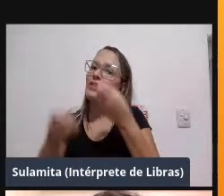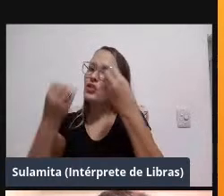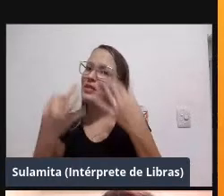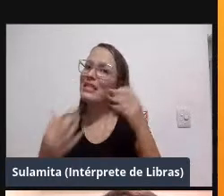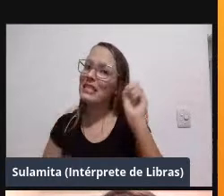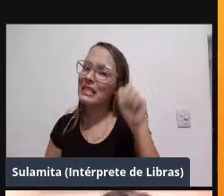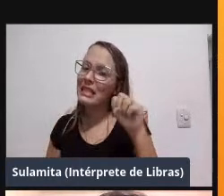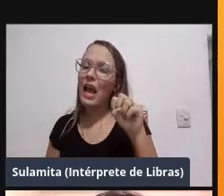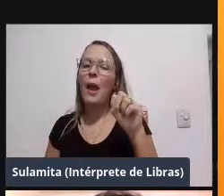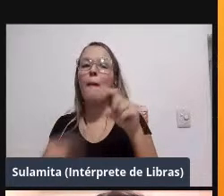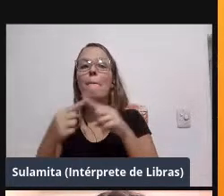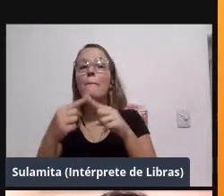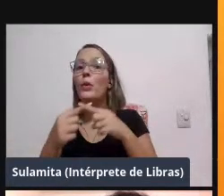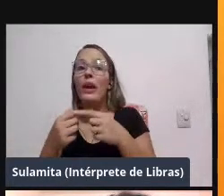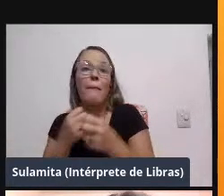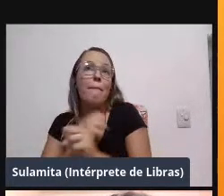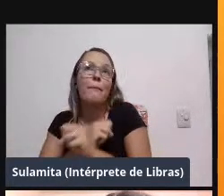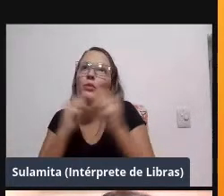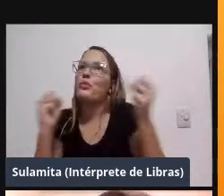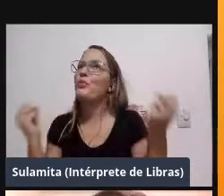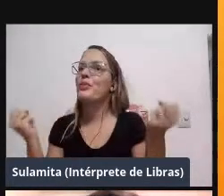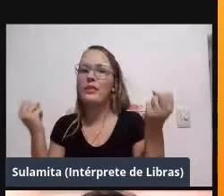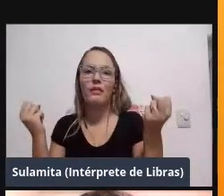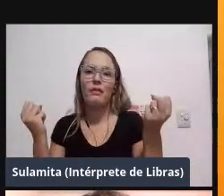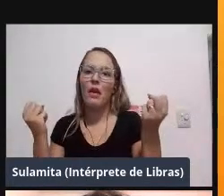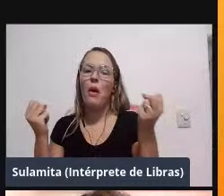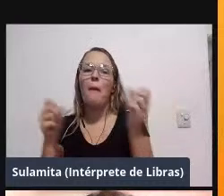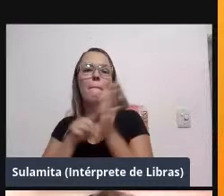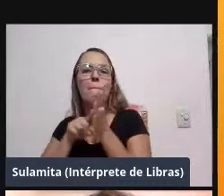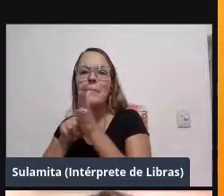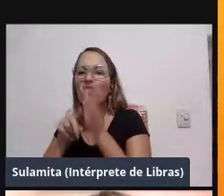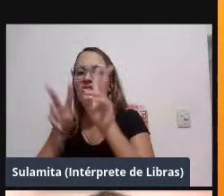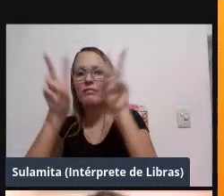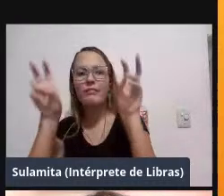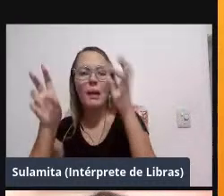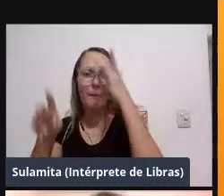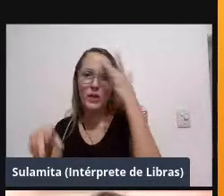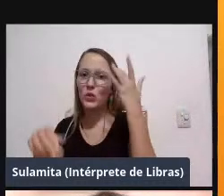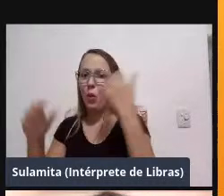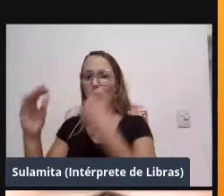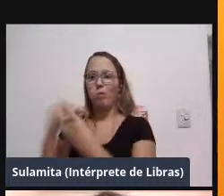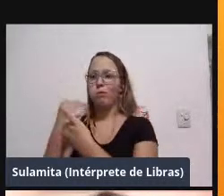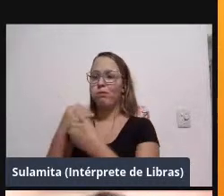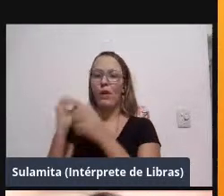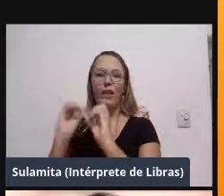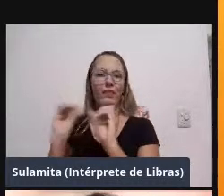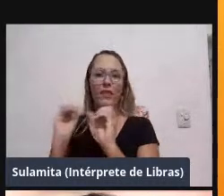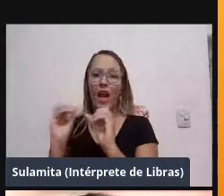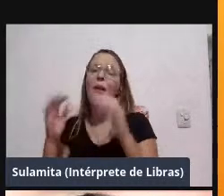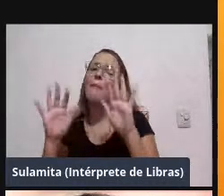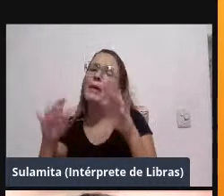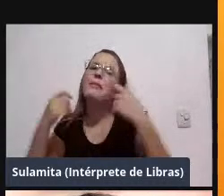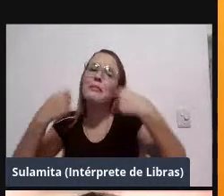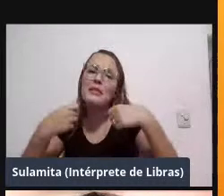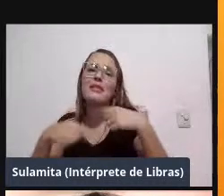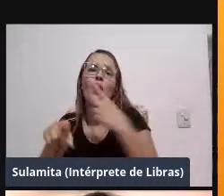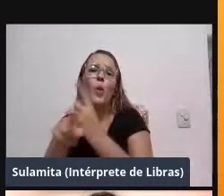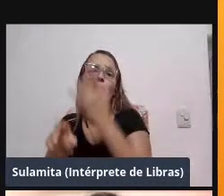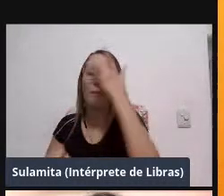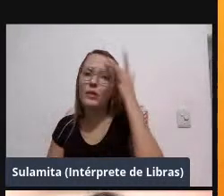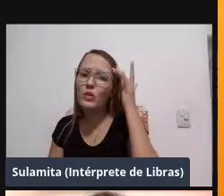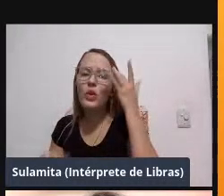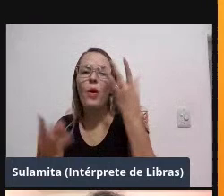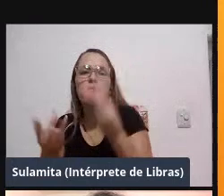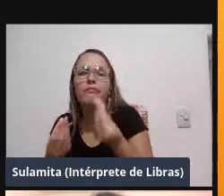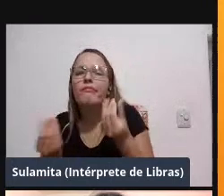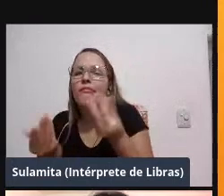não é possível pesquisar tal temática porque não tem orientador, né? Tem que encontrar alguém que tem alguma sensibilidade, que tem algum